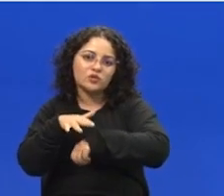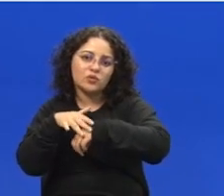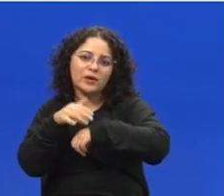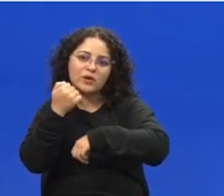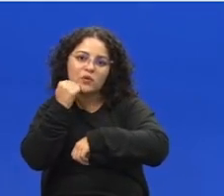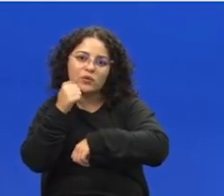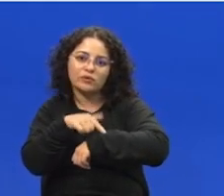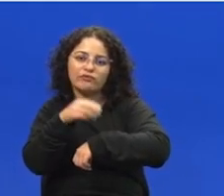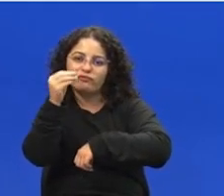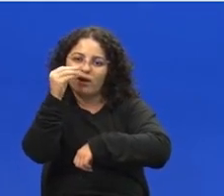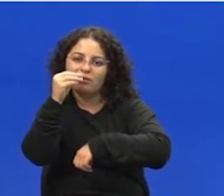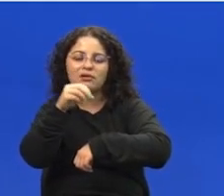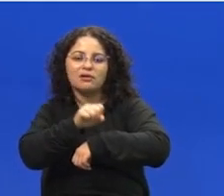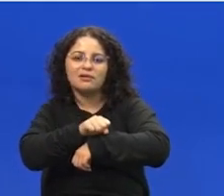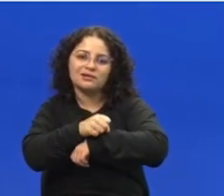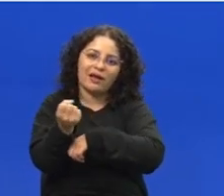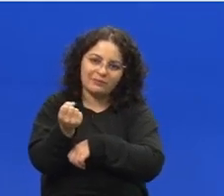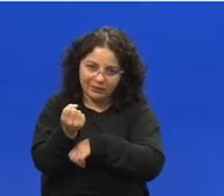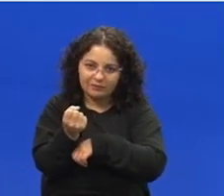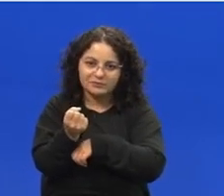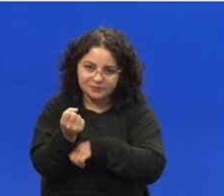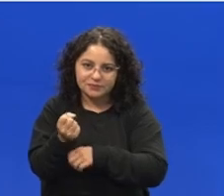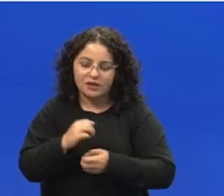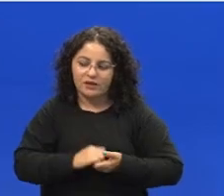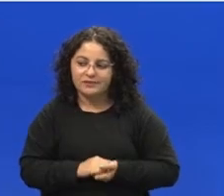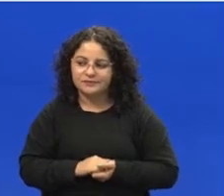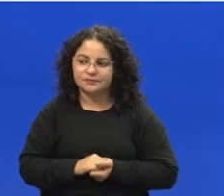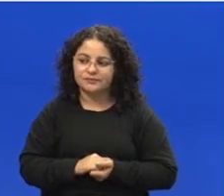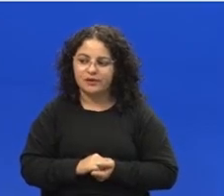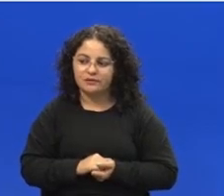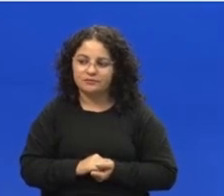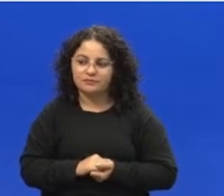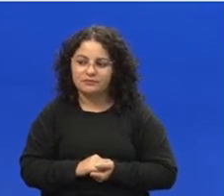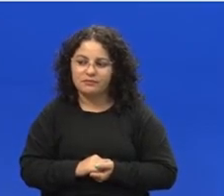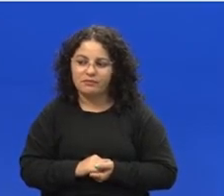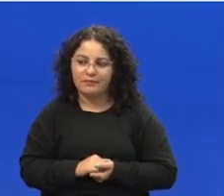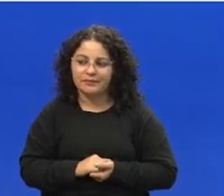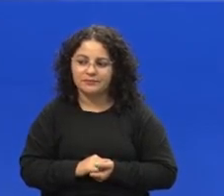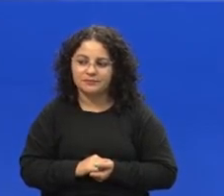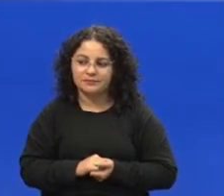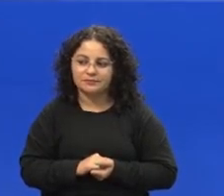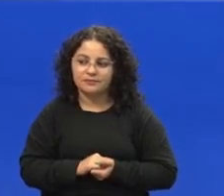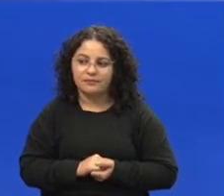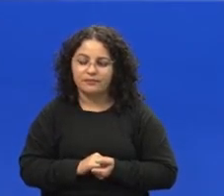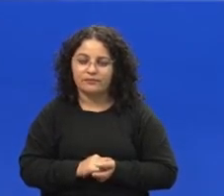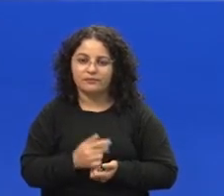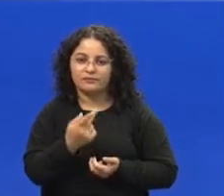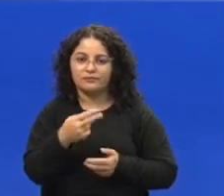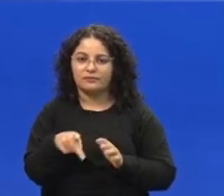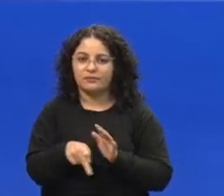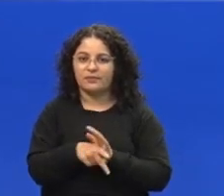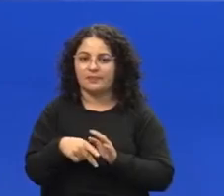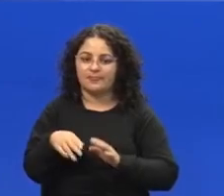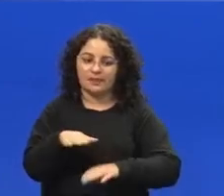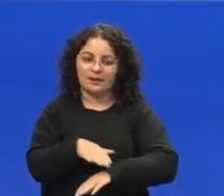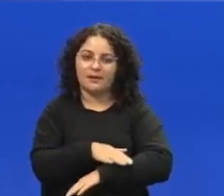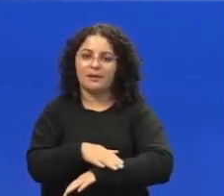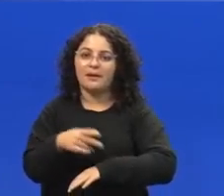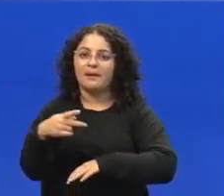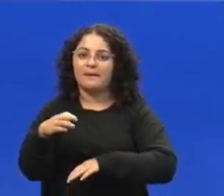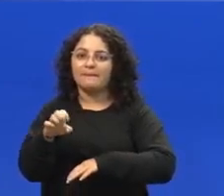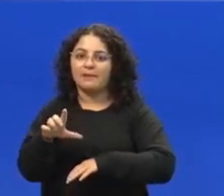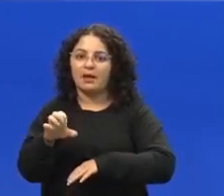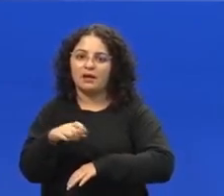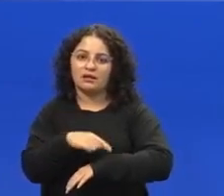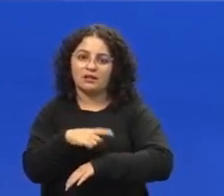ele sofre o evento de fratura na sequência. Segundo o estado da pele, nós temos as